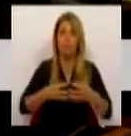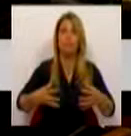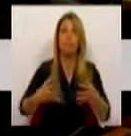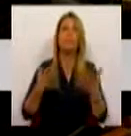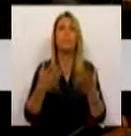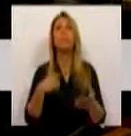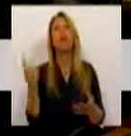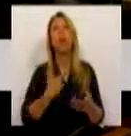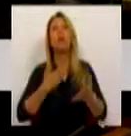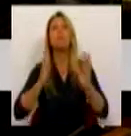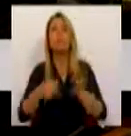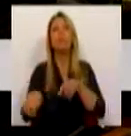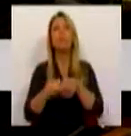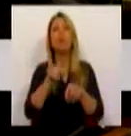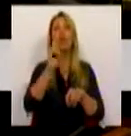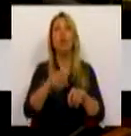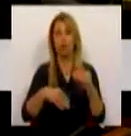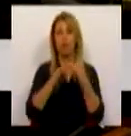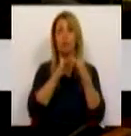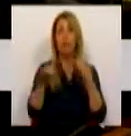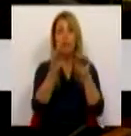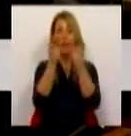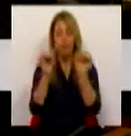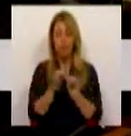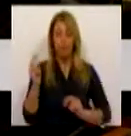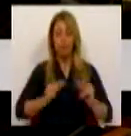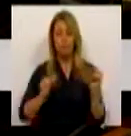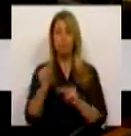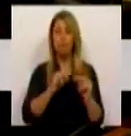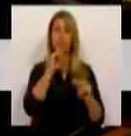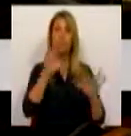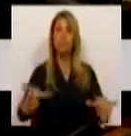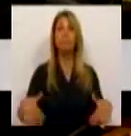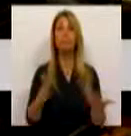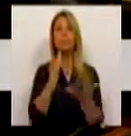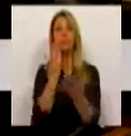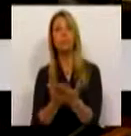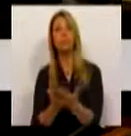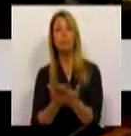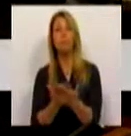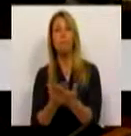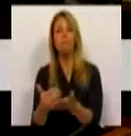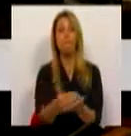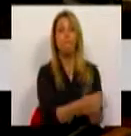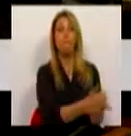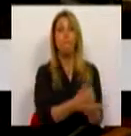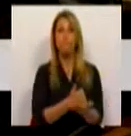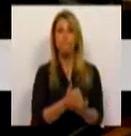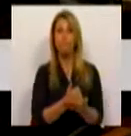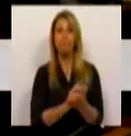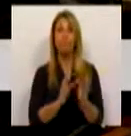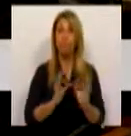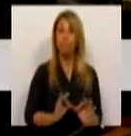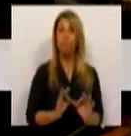uma política de sustentabilidade do sistema financeiro que permita canalizar os recursos